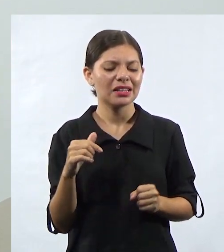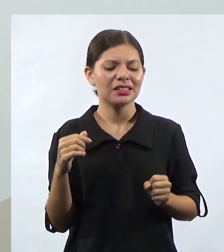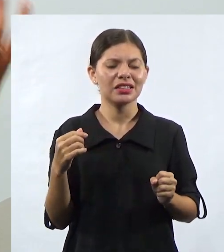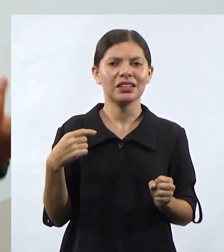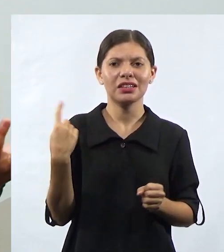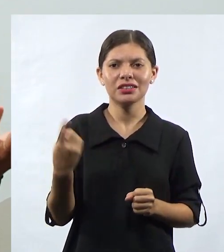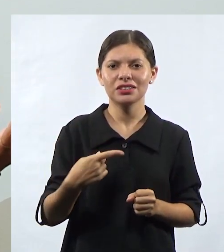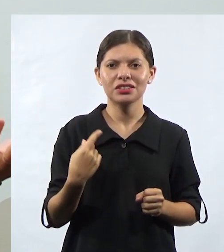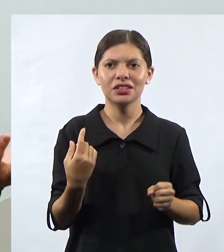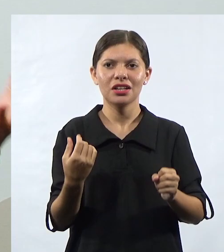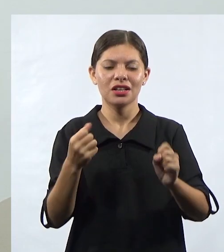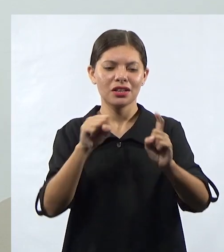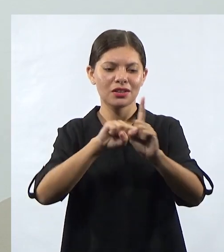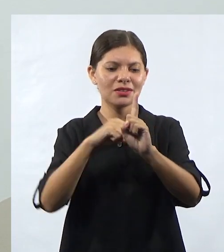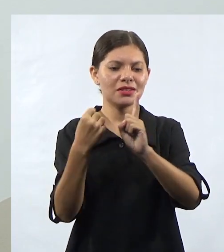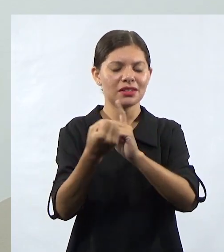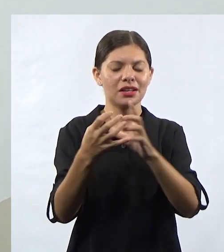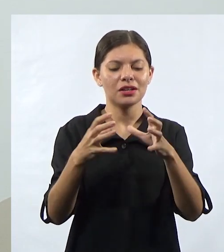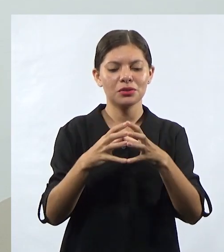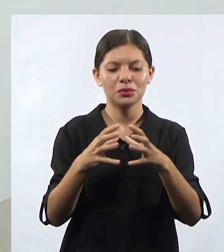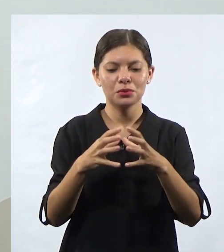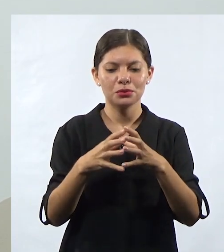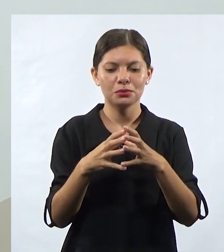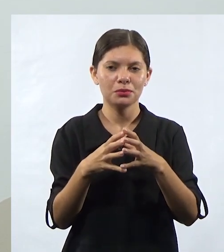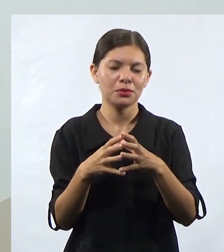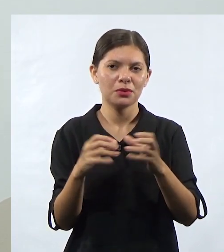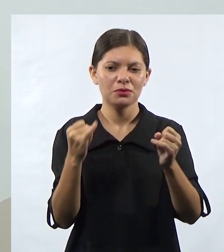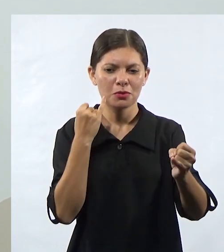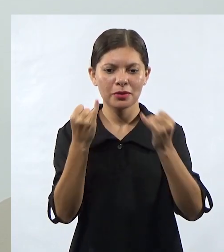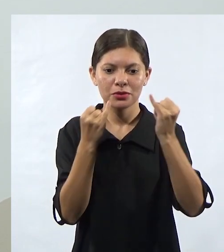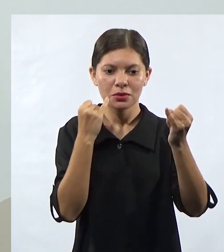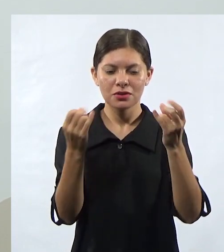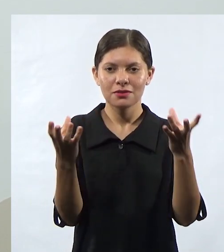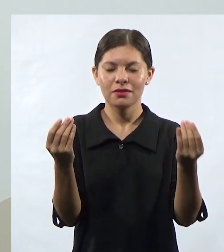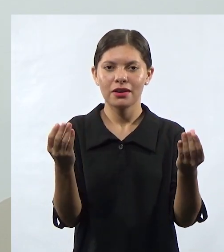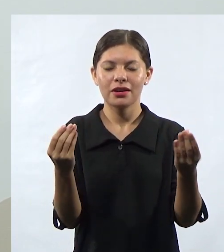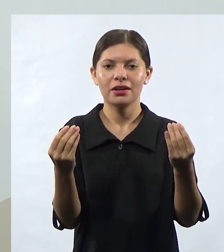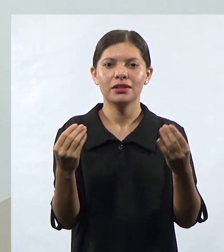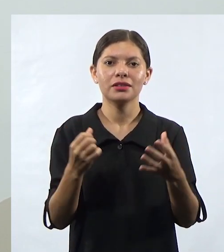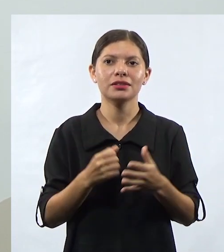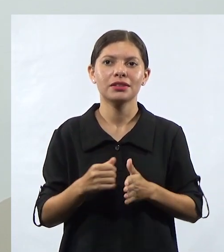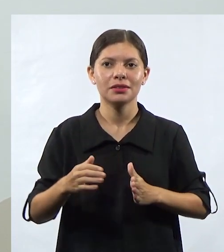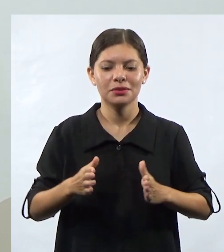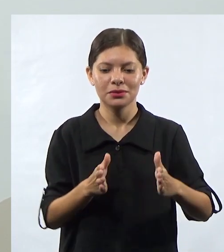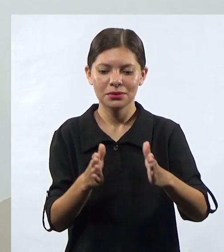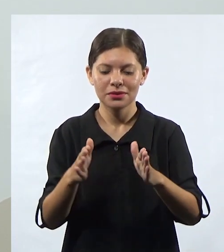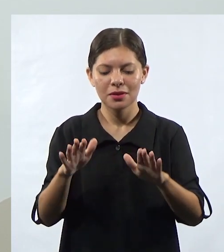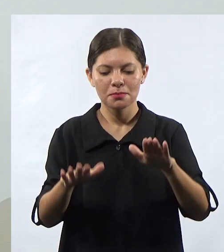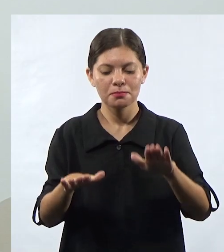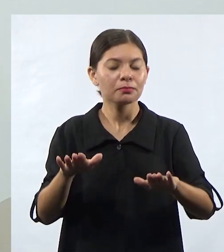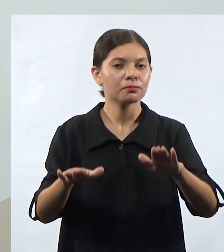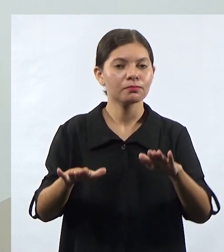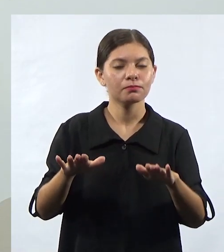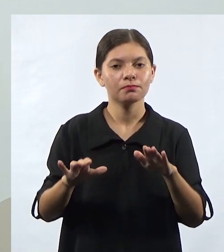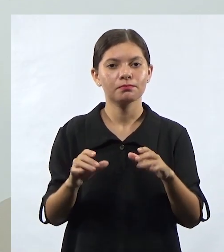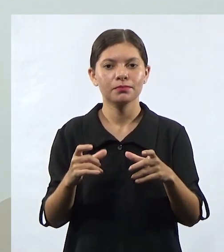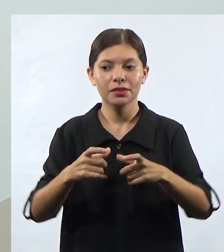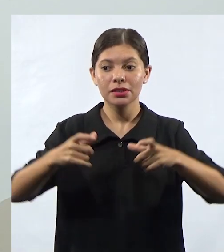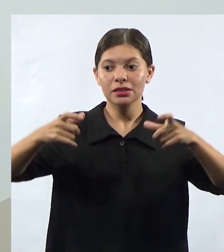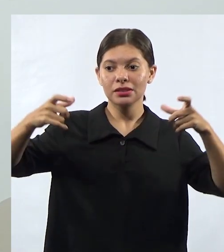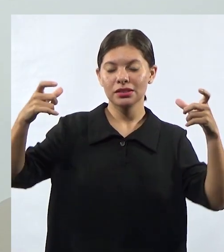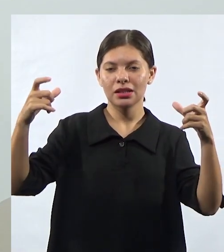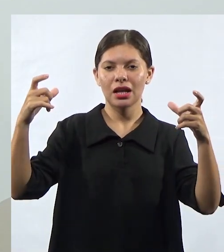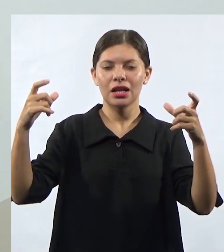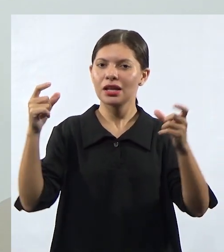muitas informações apareçam, então você tem que conduzir isso de modo equilibrado. Nem expandir demais, mas também